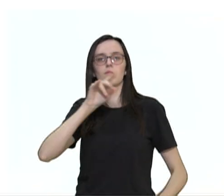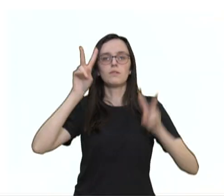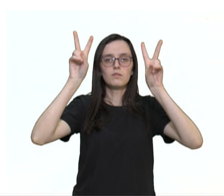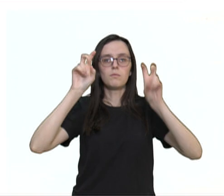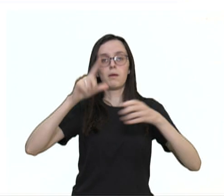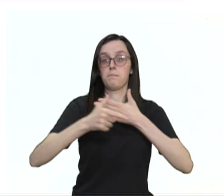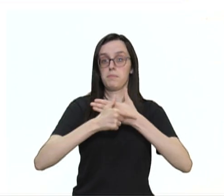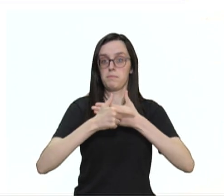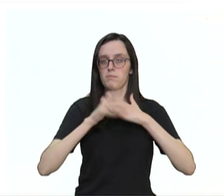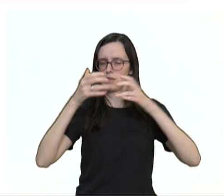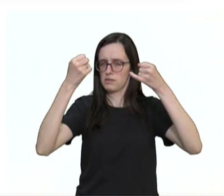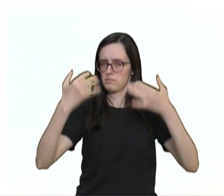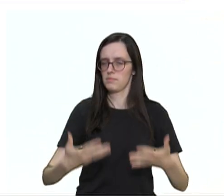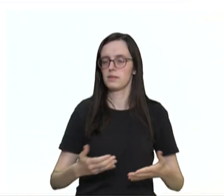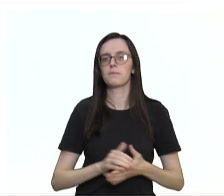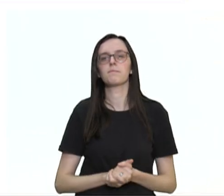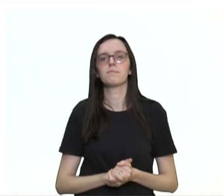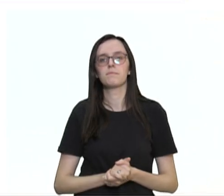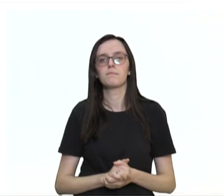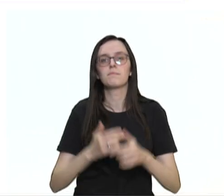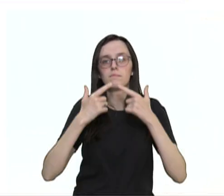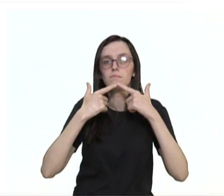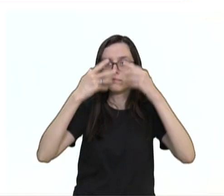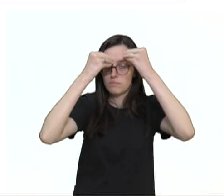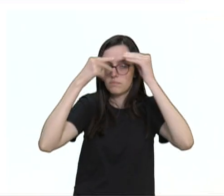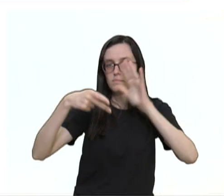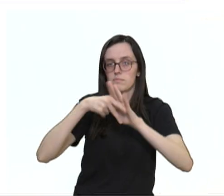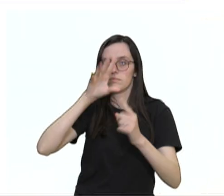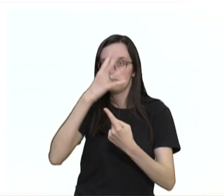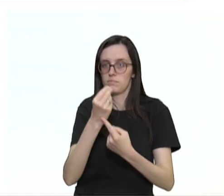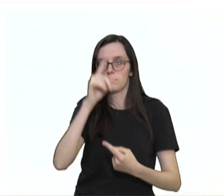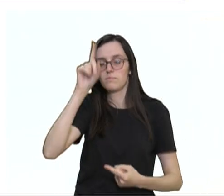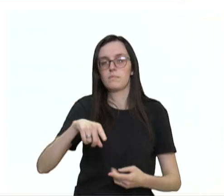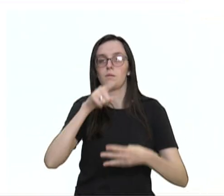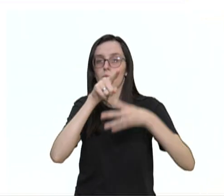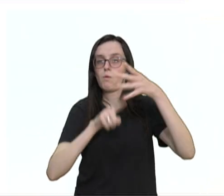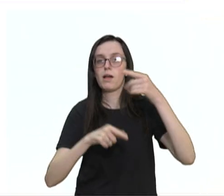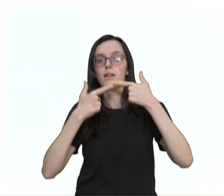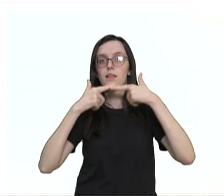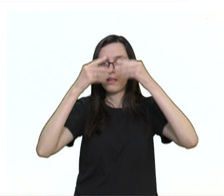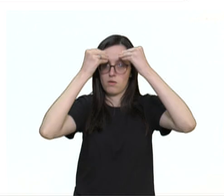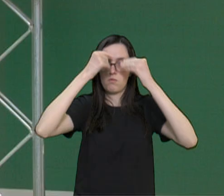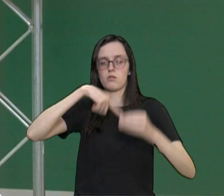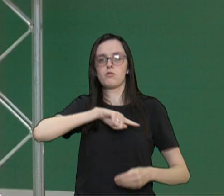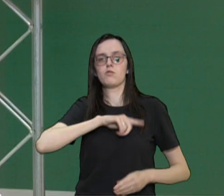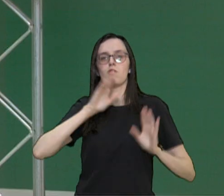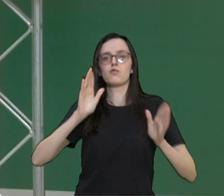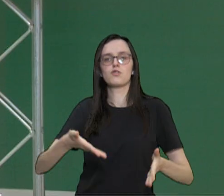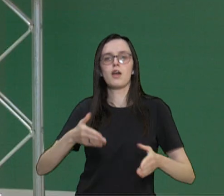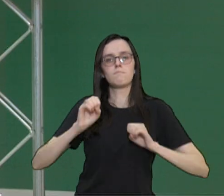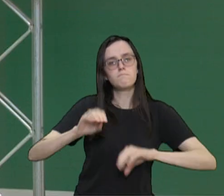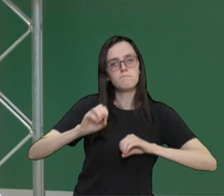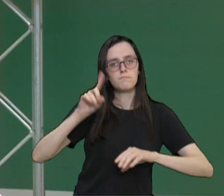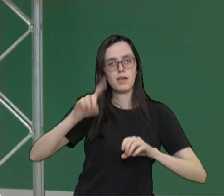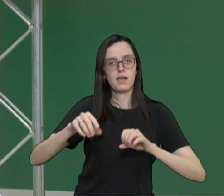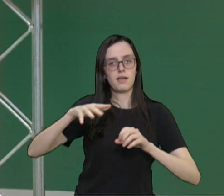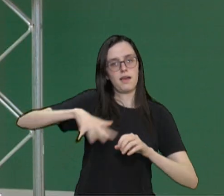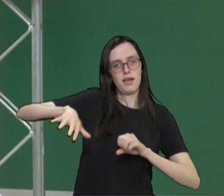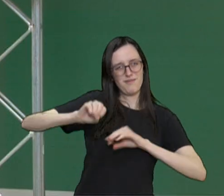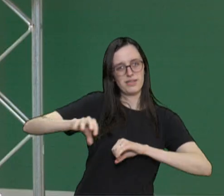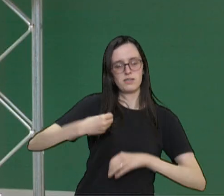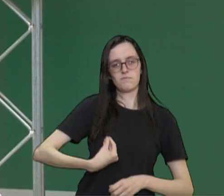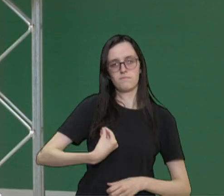funções, como já falei agora, as linguagens de arte, que normalmente são as 4 linguagens que nós trabalhamos na educação,